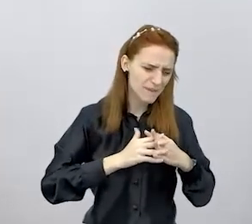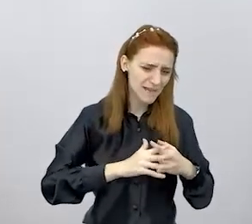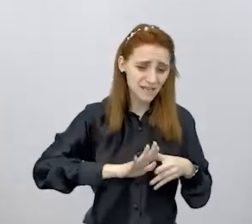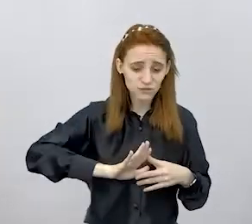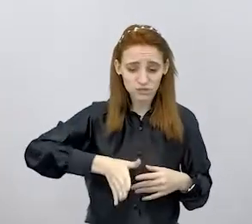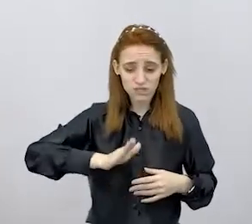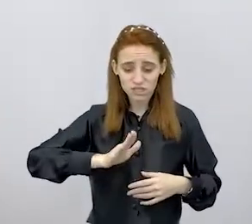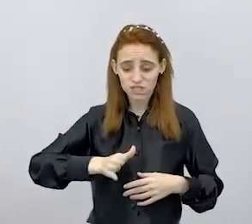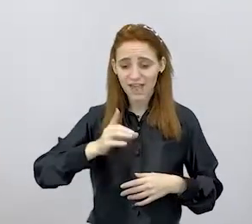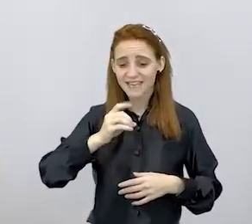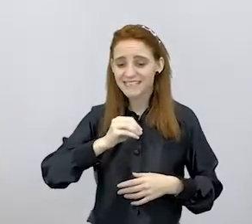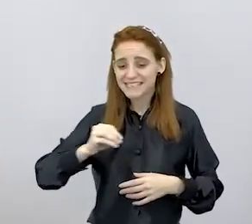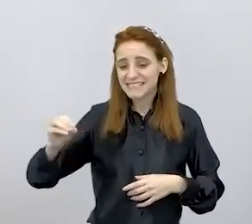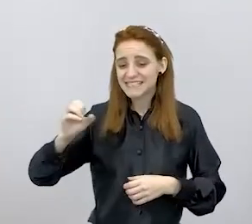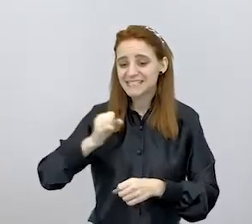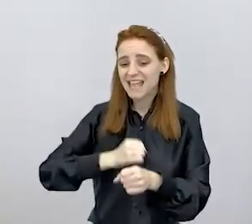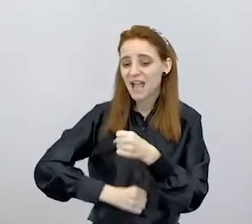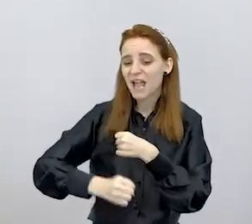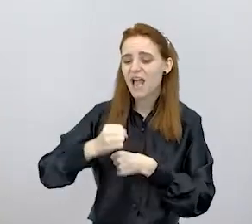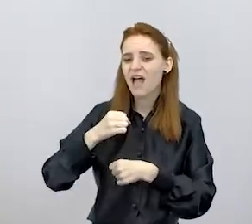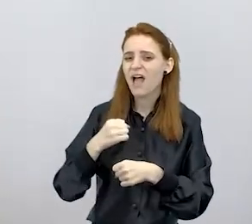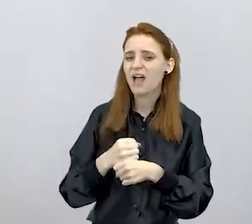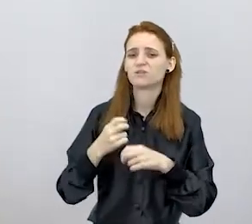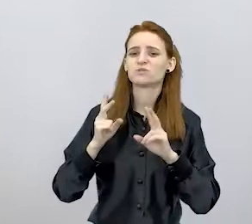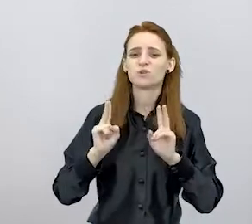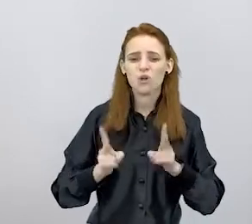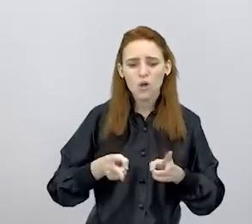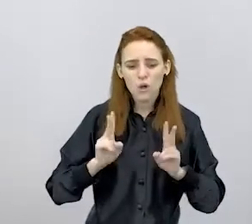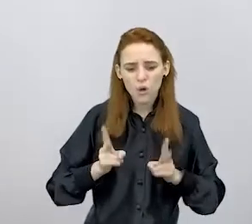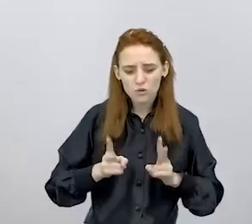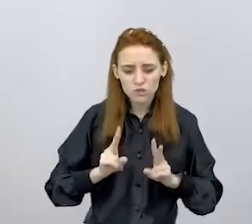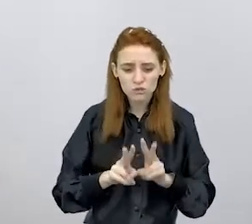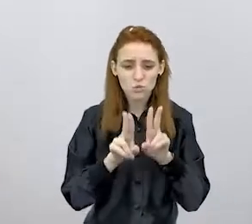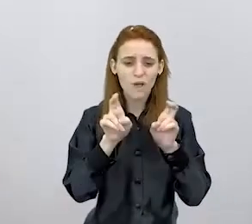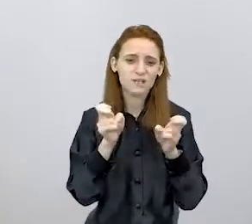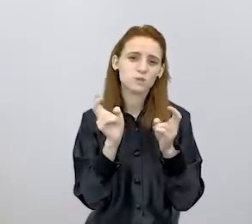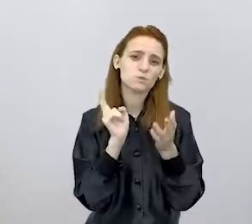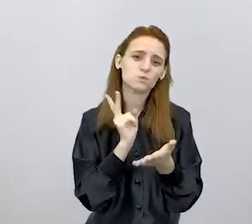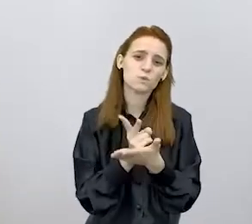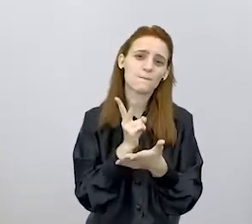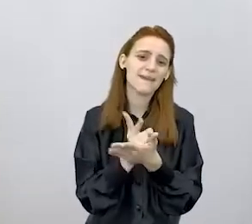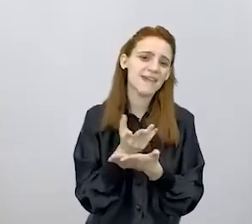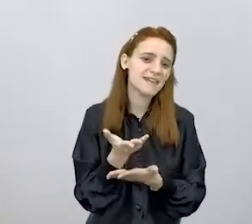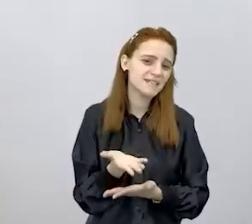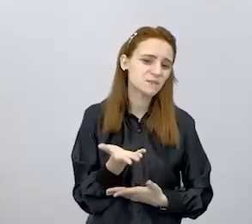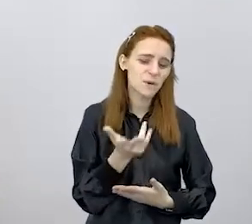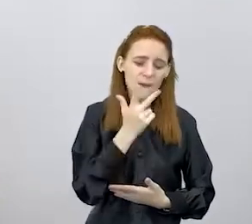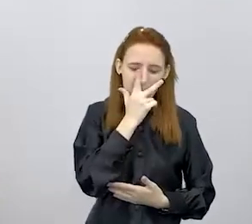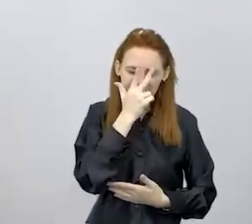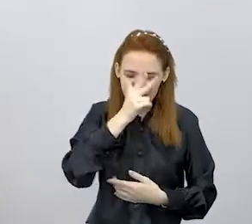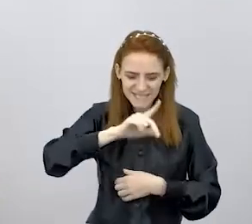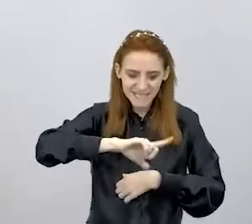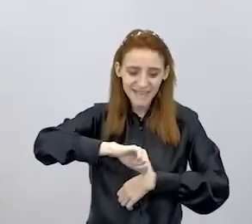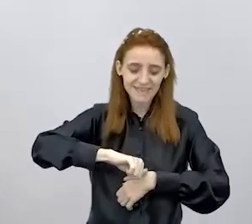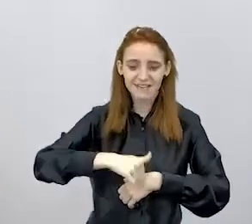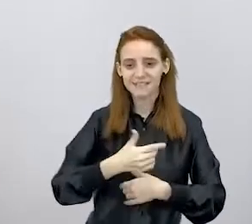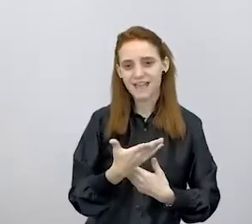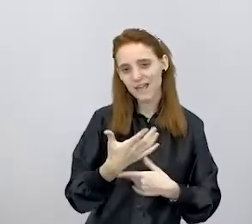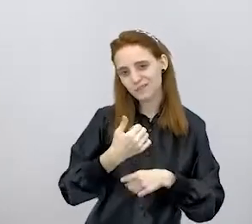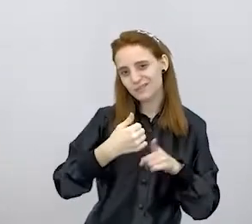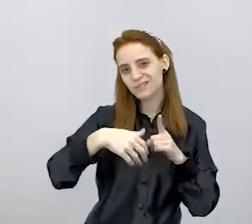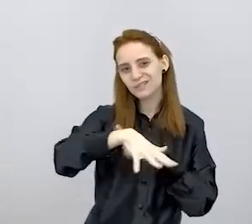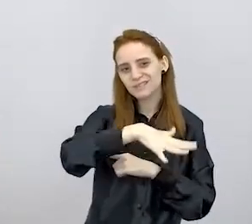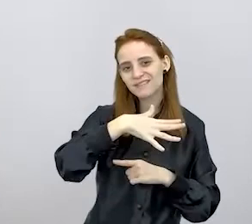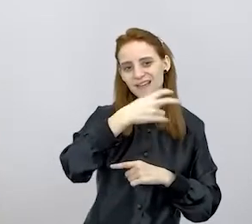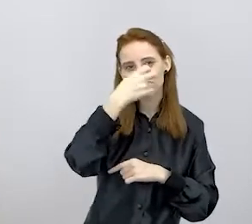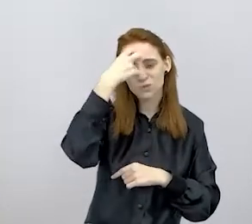100 anos, um debate que ainda persiste, um debate sobre assuntos que já deveriam ter sido ultrapassados e ainda estão aqui. Então,